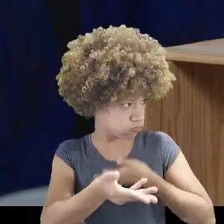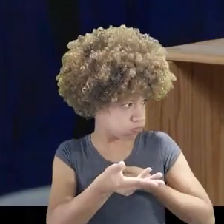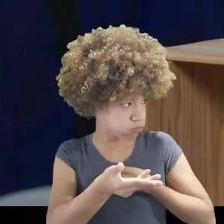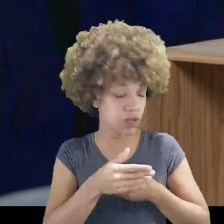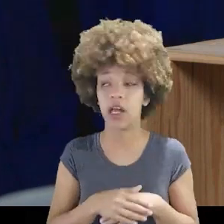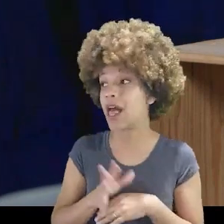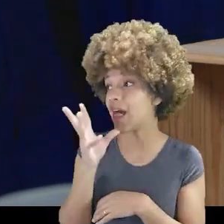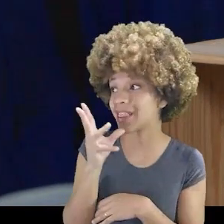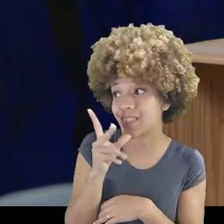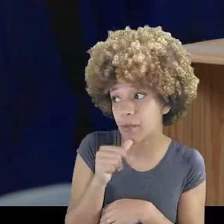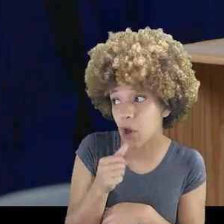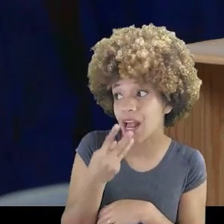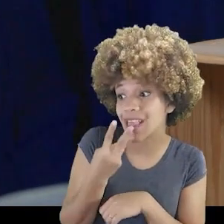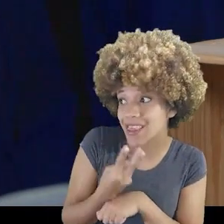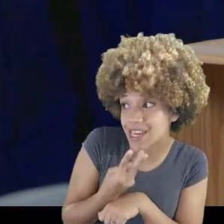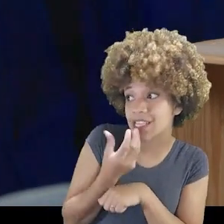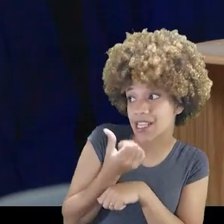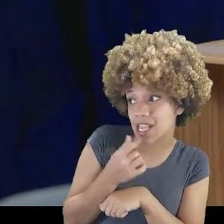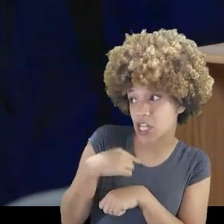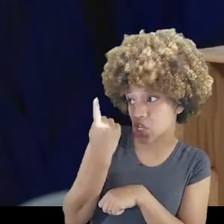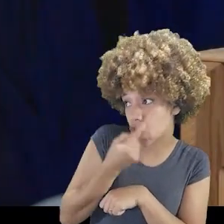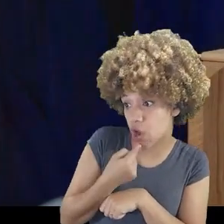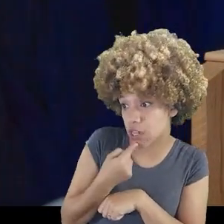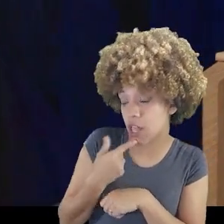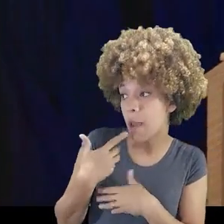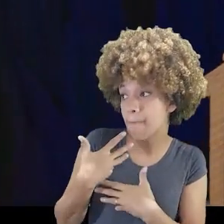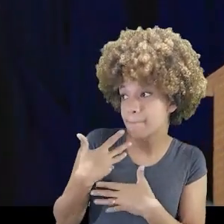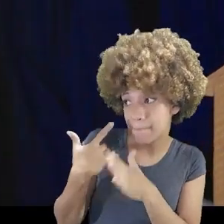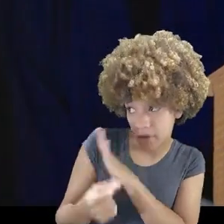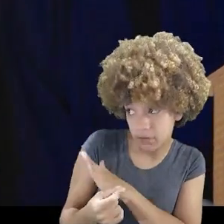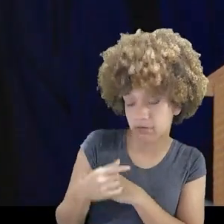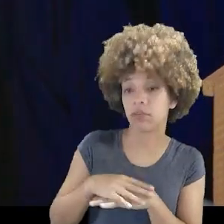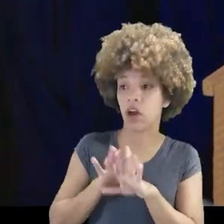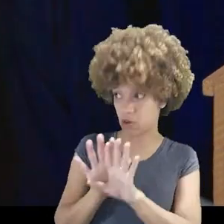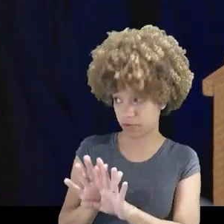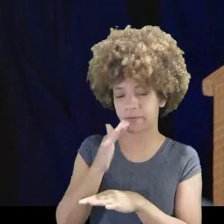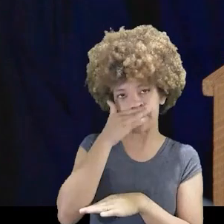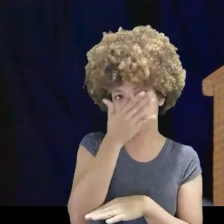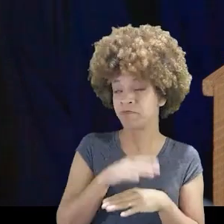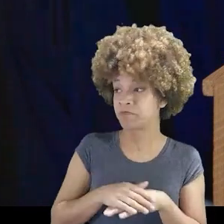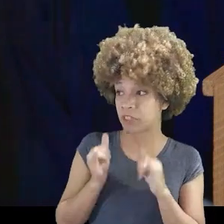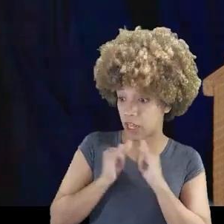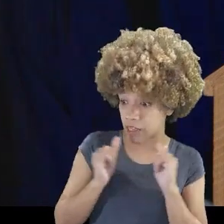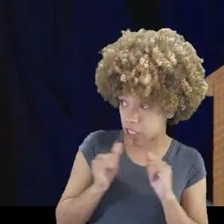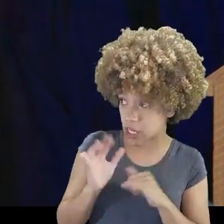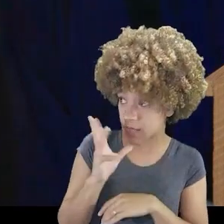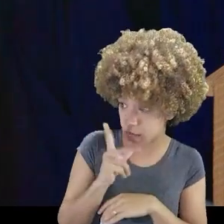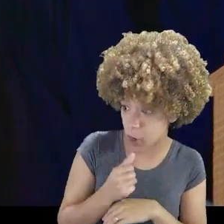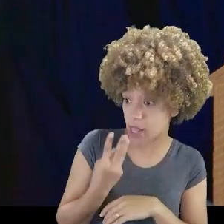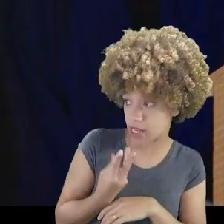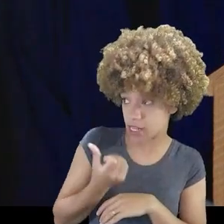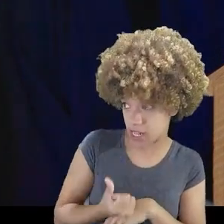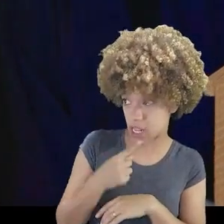você demora 36 horas para sair ok foi guardou Tá a energia dela demora